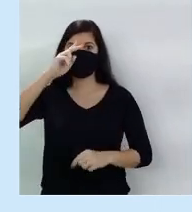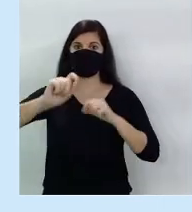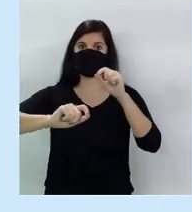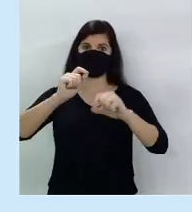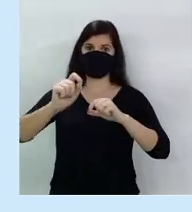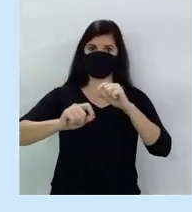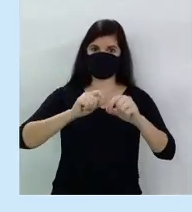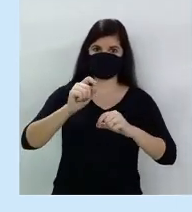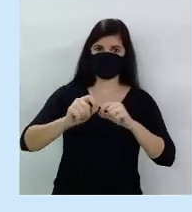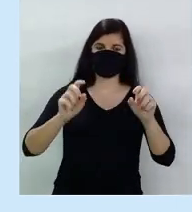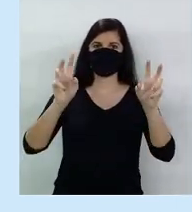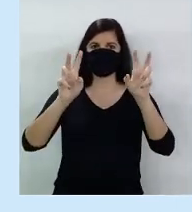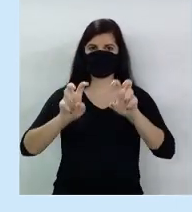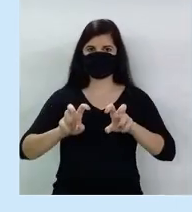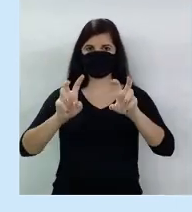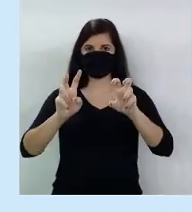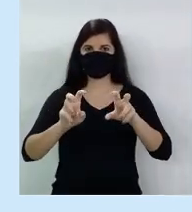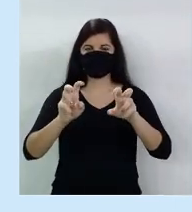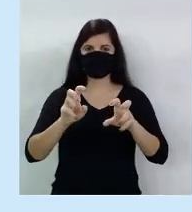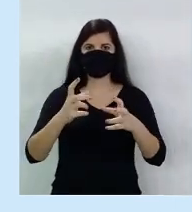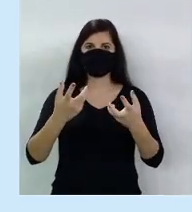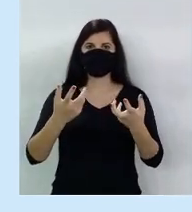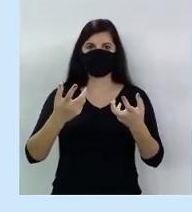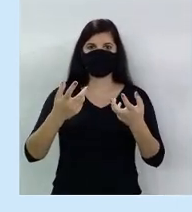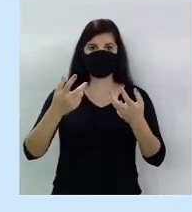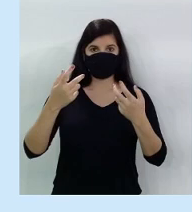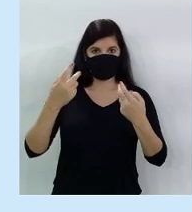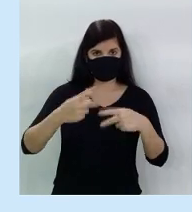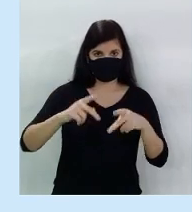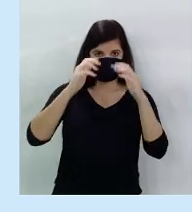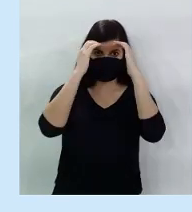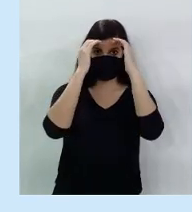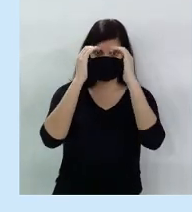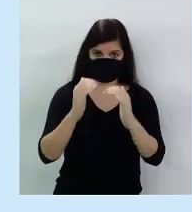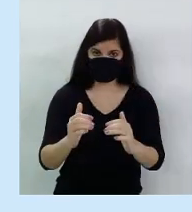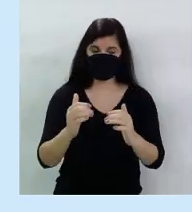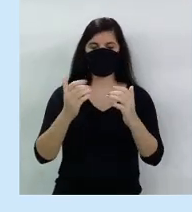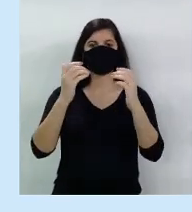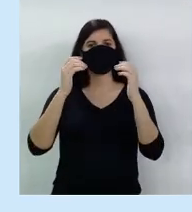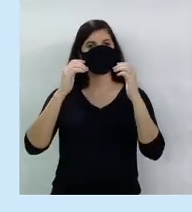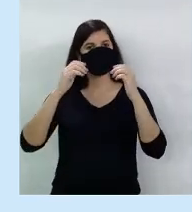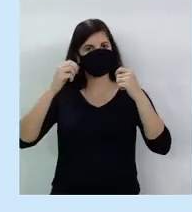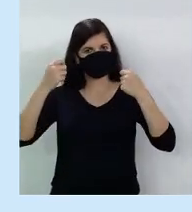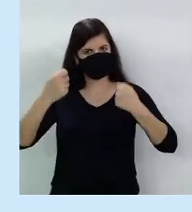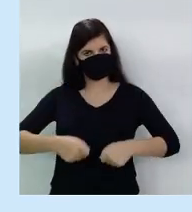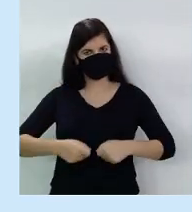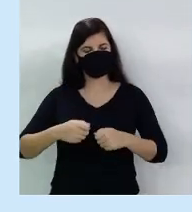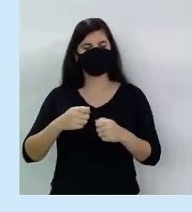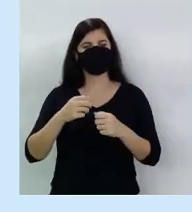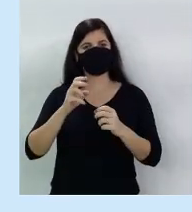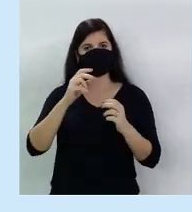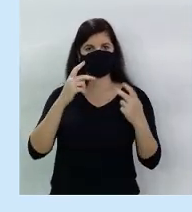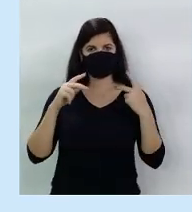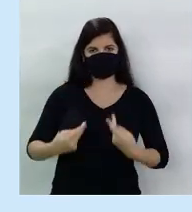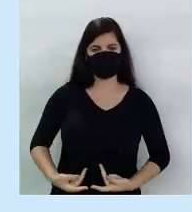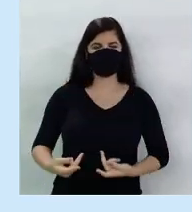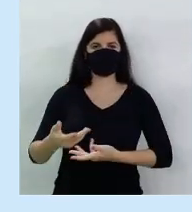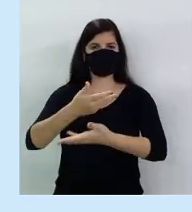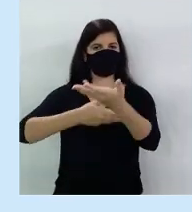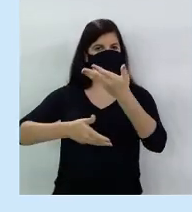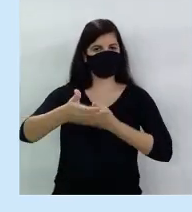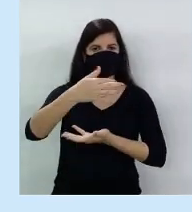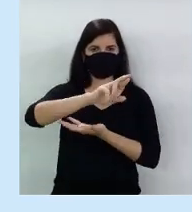vez essa questão de que o nosso componente, o respeito à dignidade humana, à